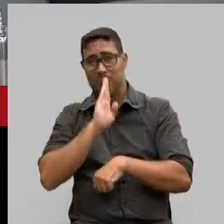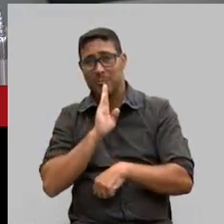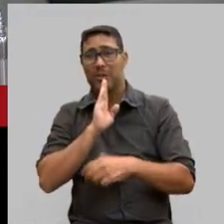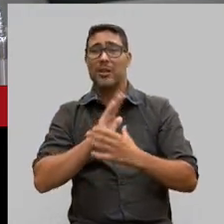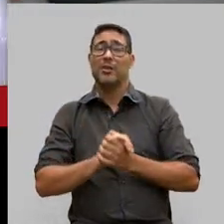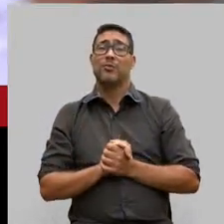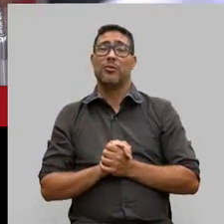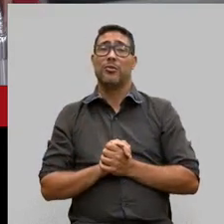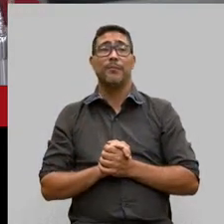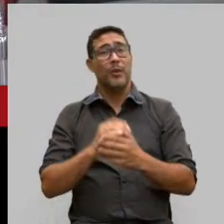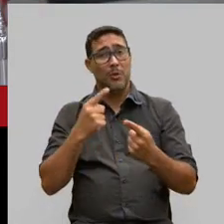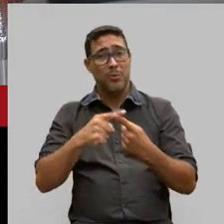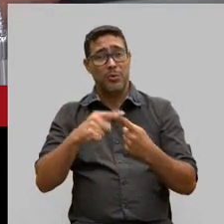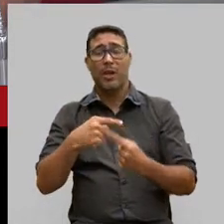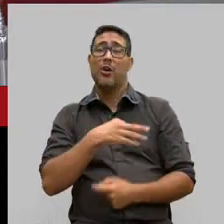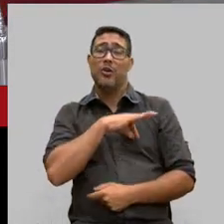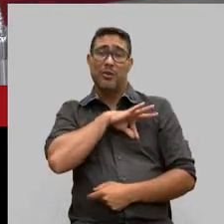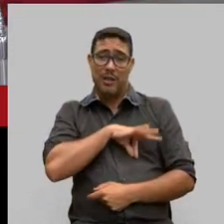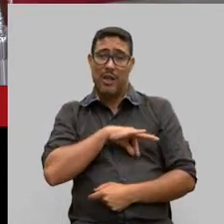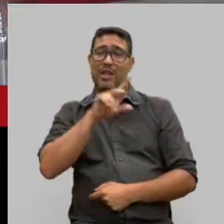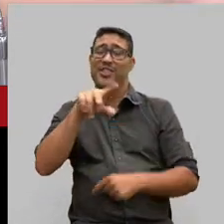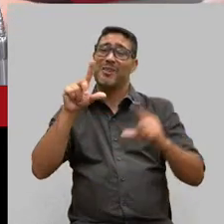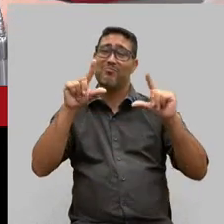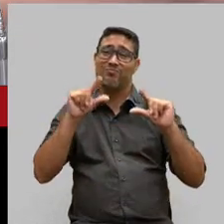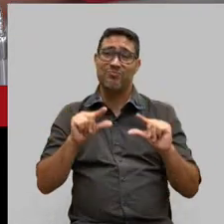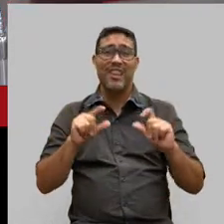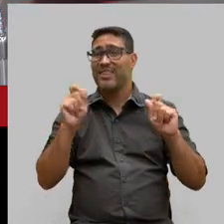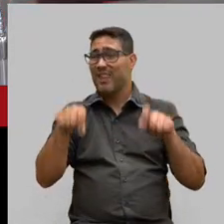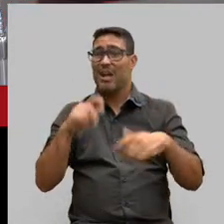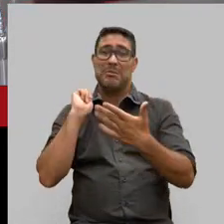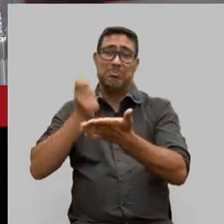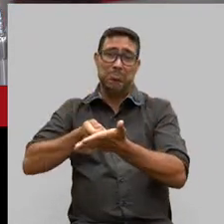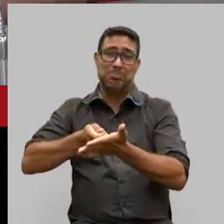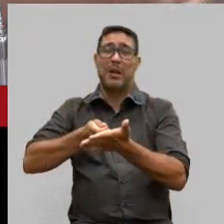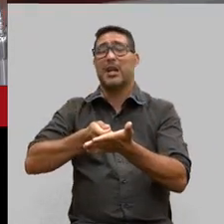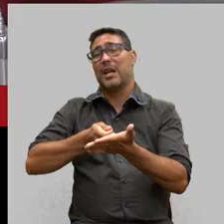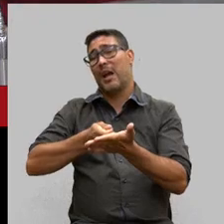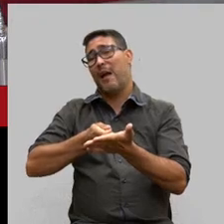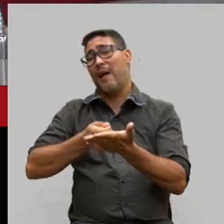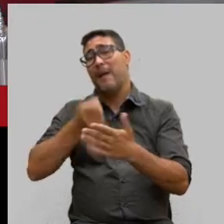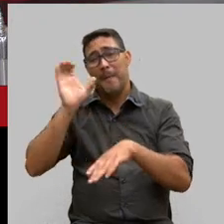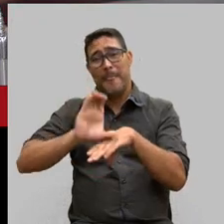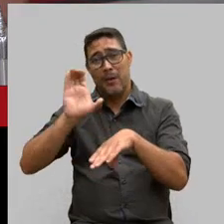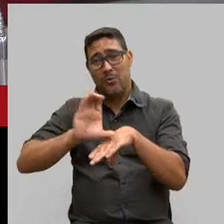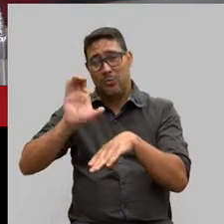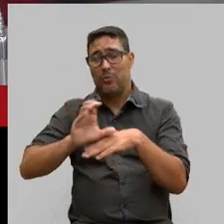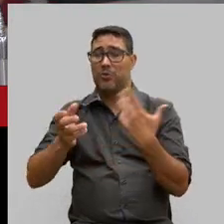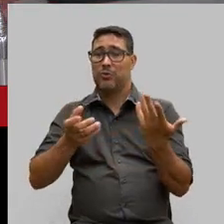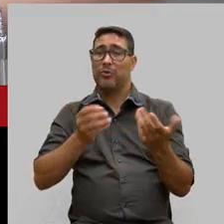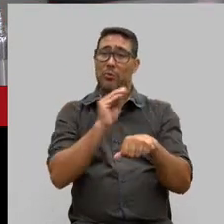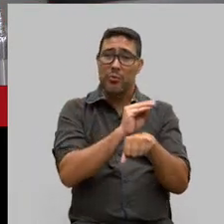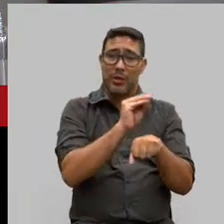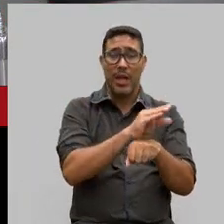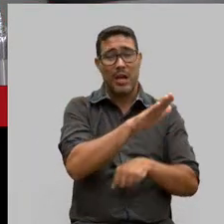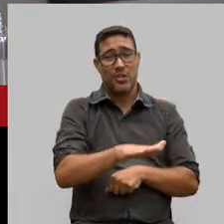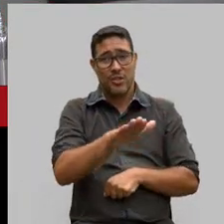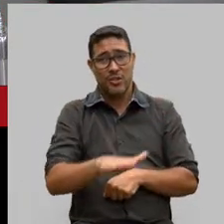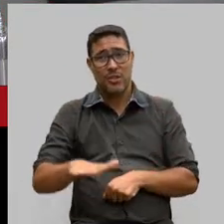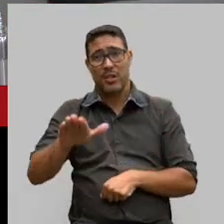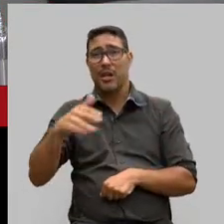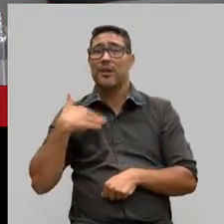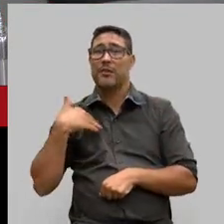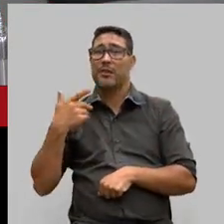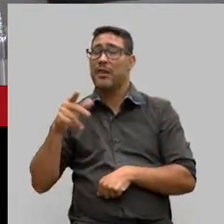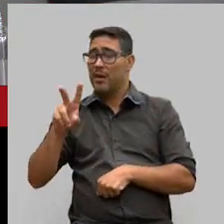porque eles o salário já é muito curto não vai ter como desembolsar para pagar esse curso para cuidar das crianças nossas que nós estamos mandando pra